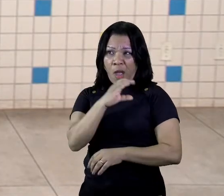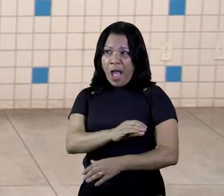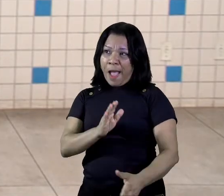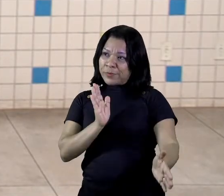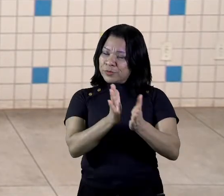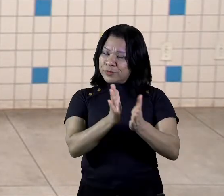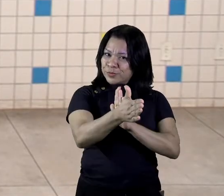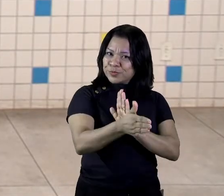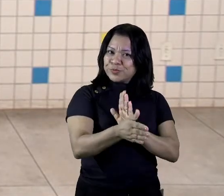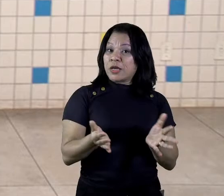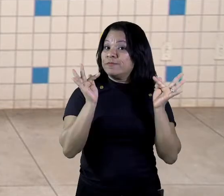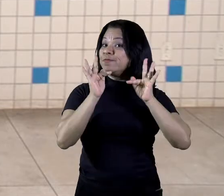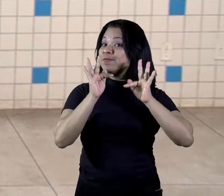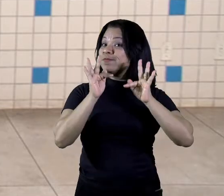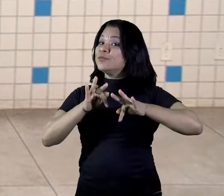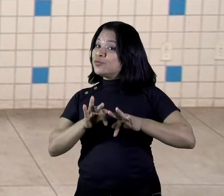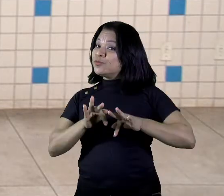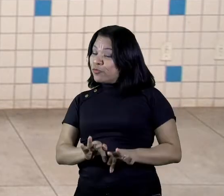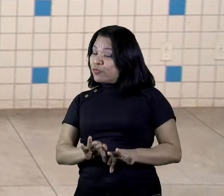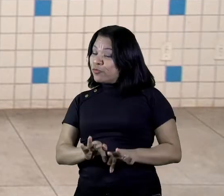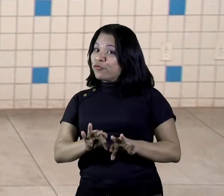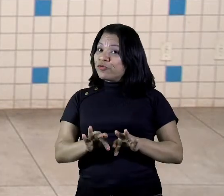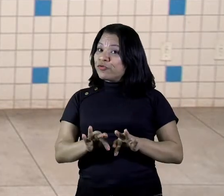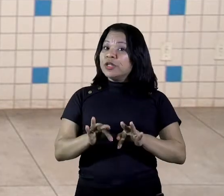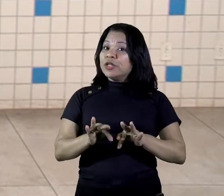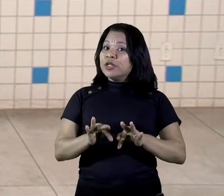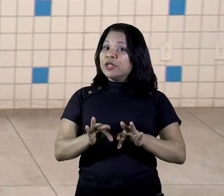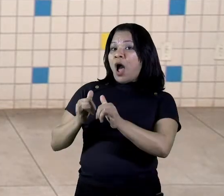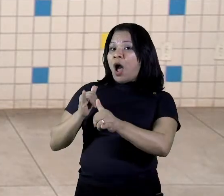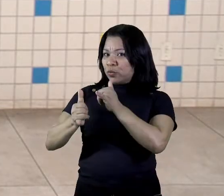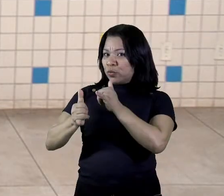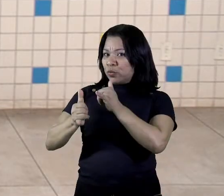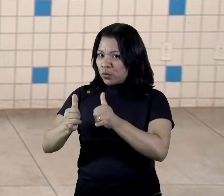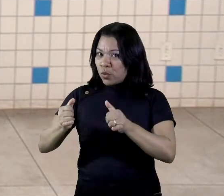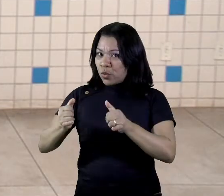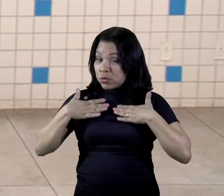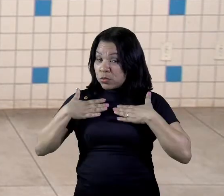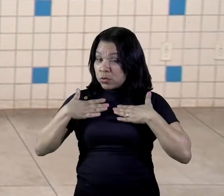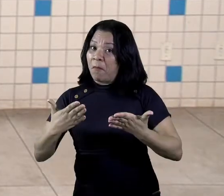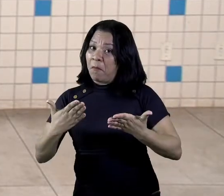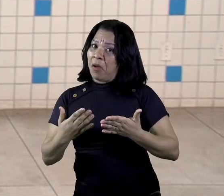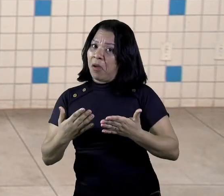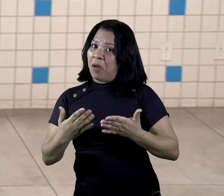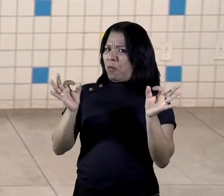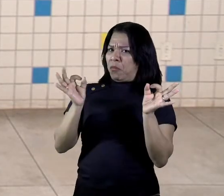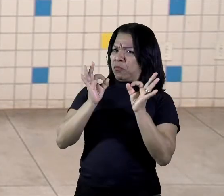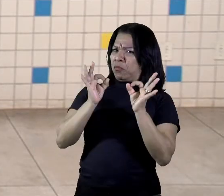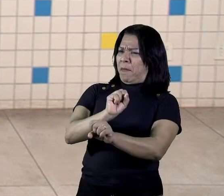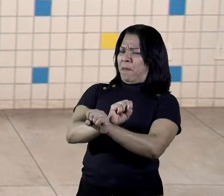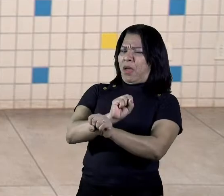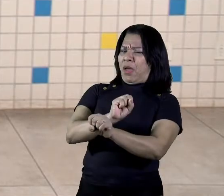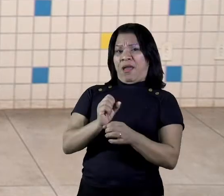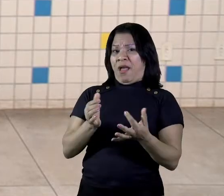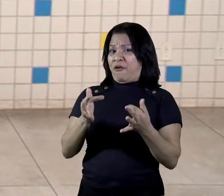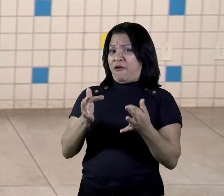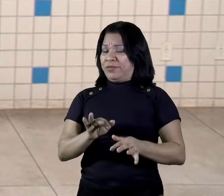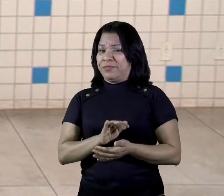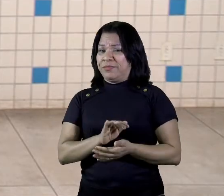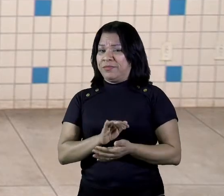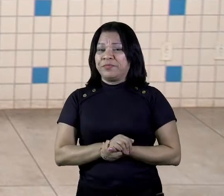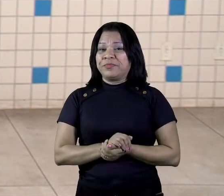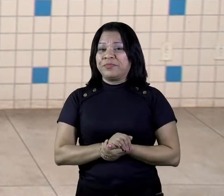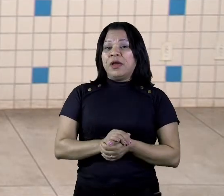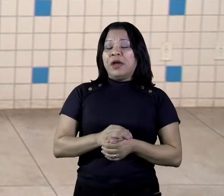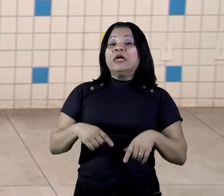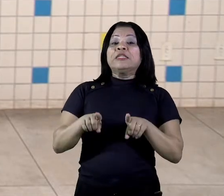ele é um final do conto surpreendente, né, que ninguém esperava esse final, e ali também está um momento